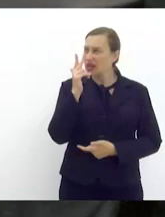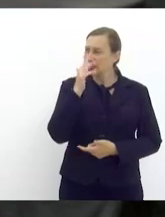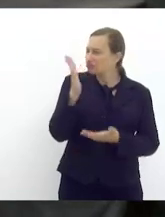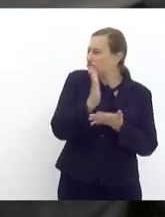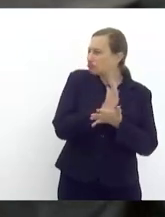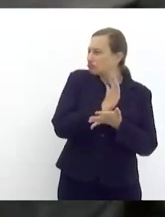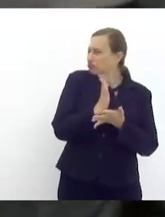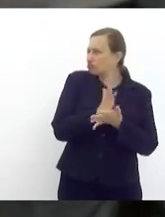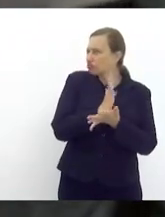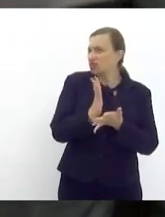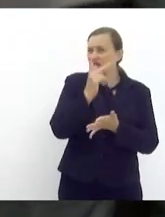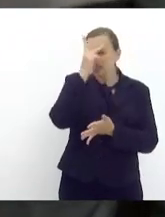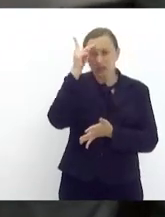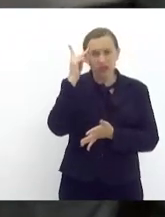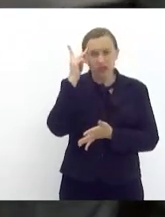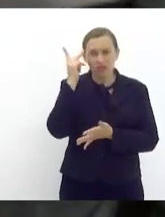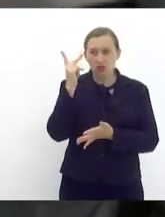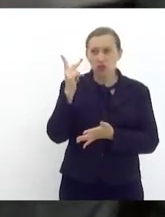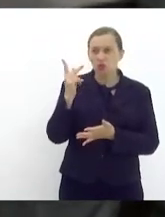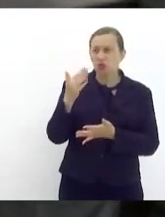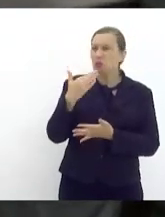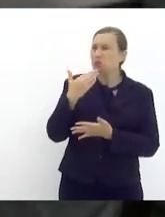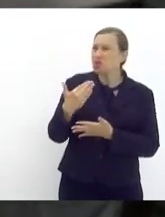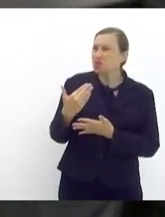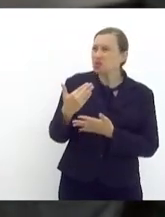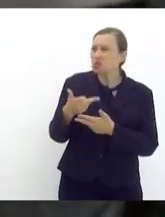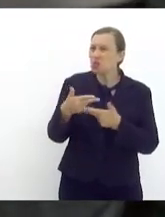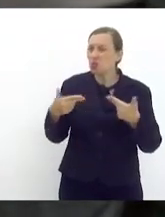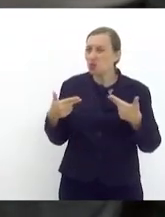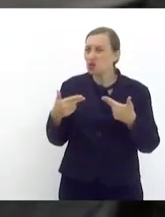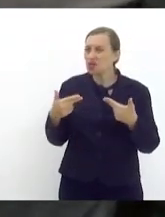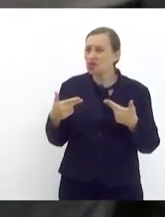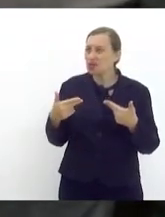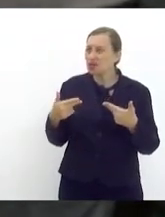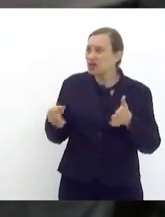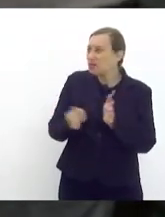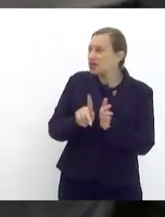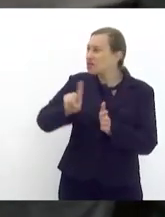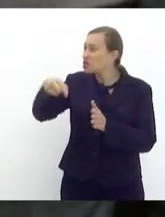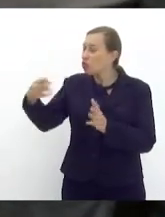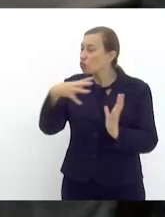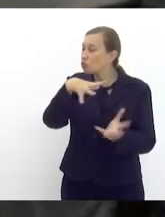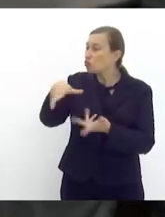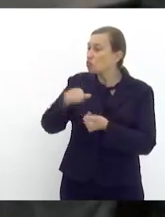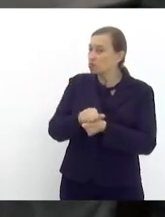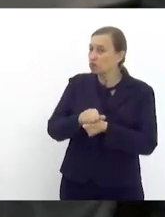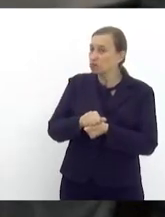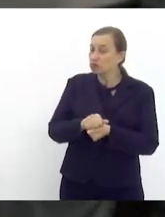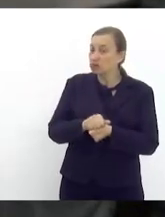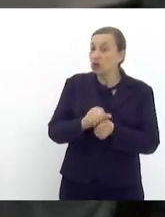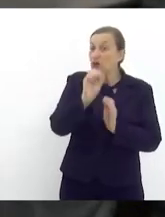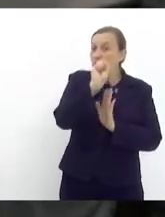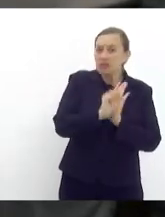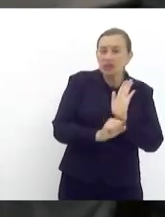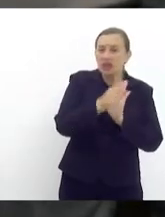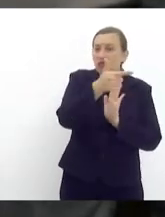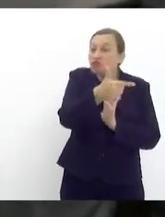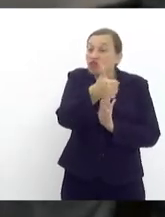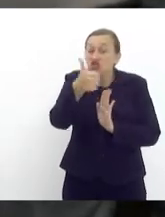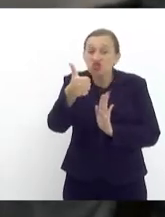vezes, que as pessoas estão reivindicando uma coisa de outro mundo. Em pleno século